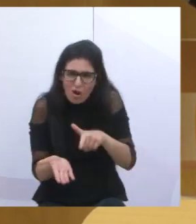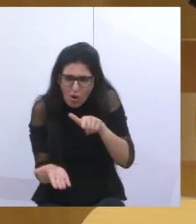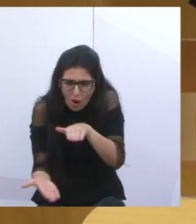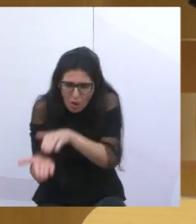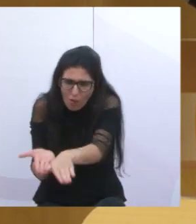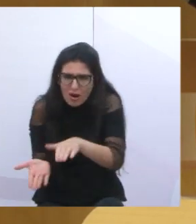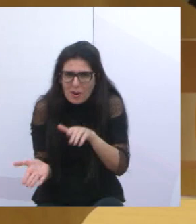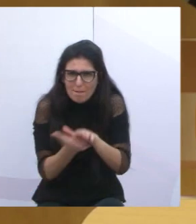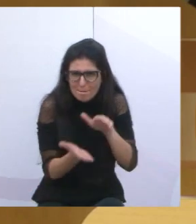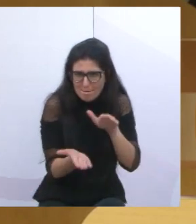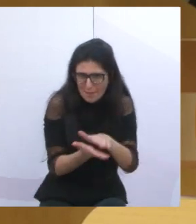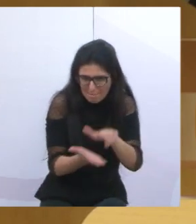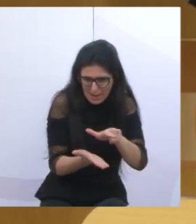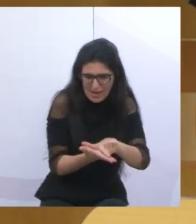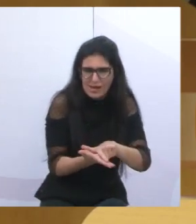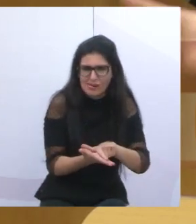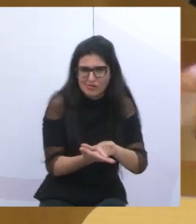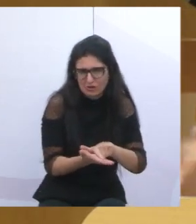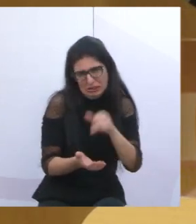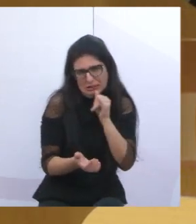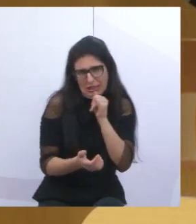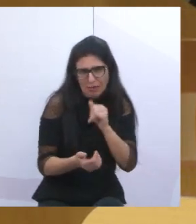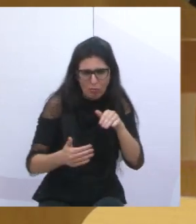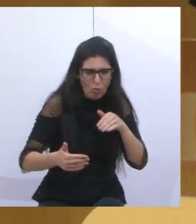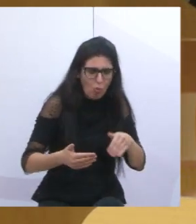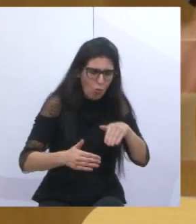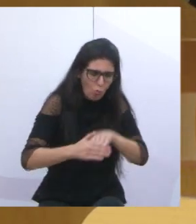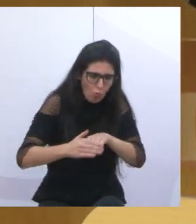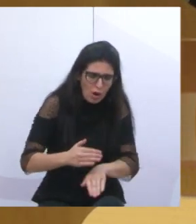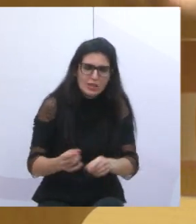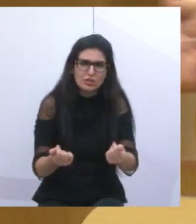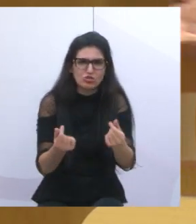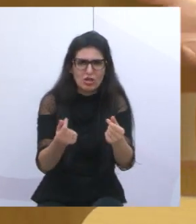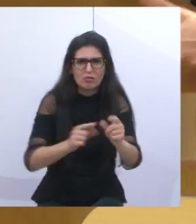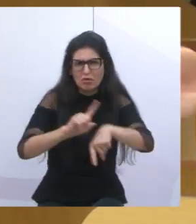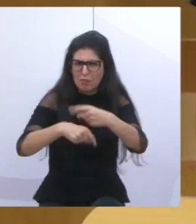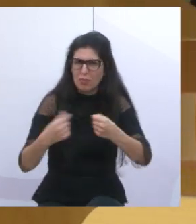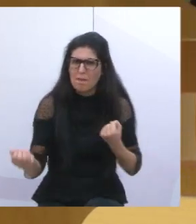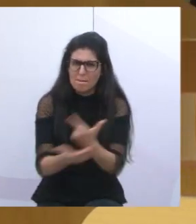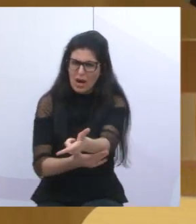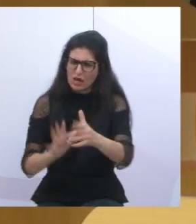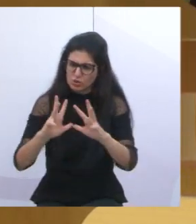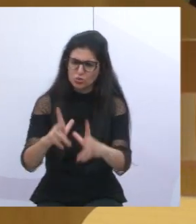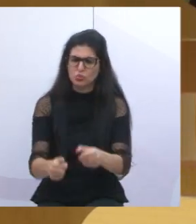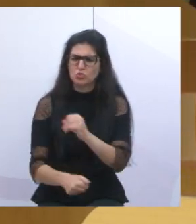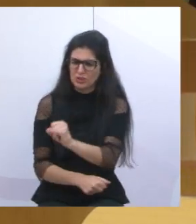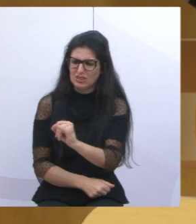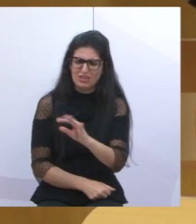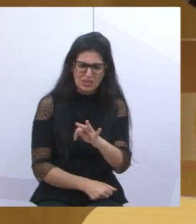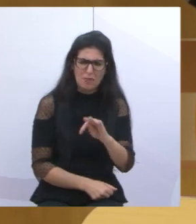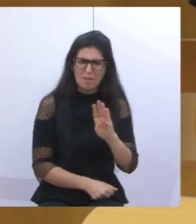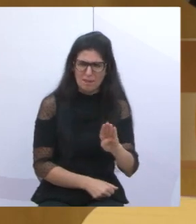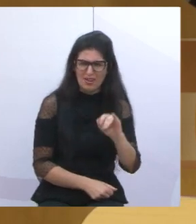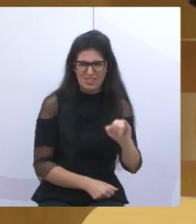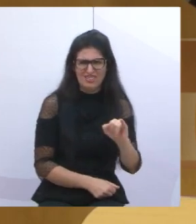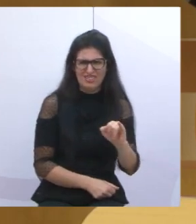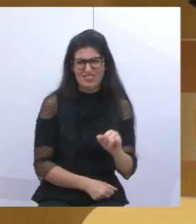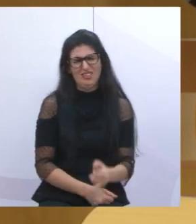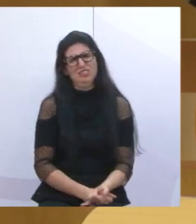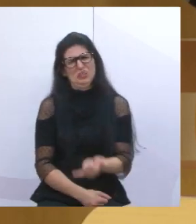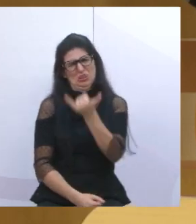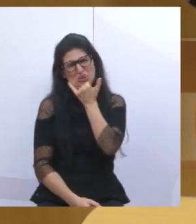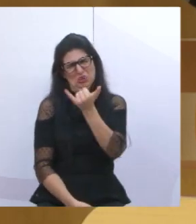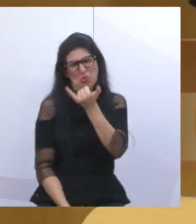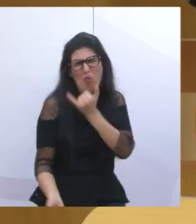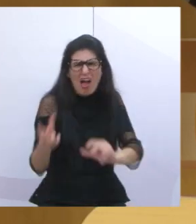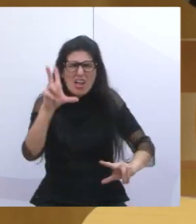podia ter juntado o dinheiro e pago o ITBI. Porque é assim que dá. Então, o que estão fazendo de novidade? Isso aqui é presente de grego. Estou